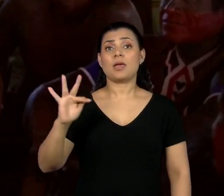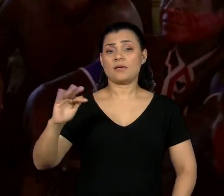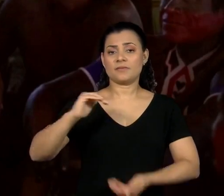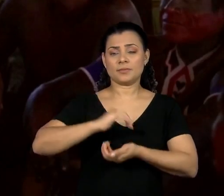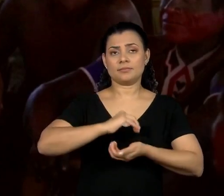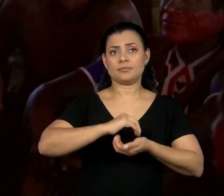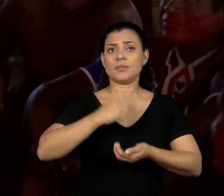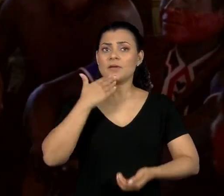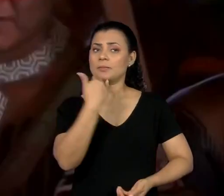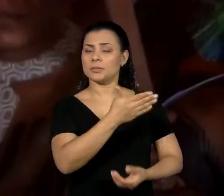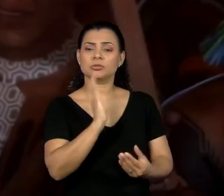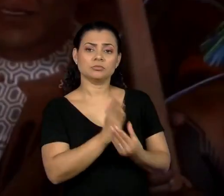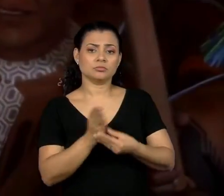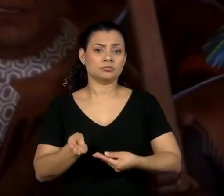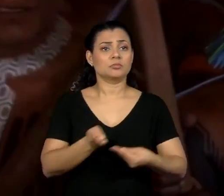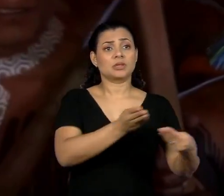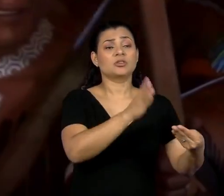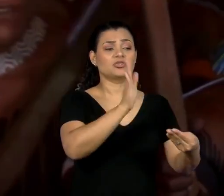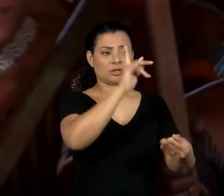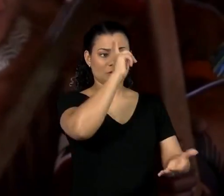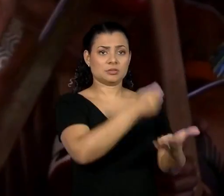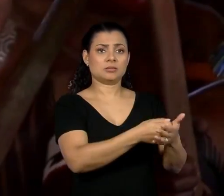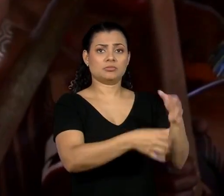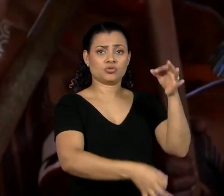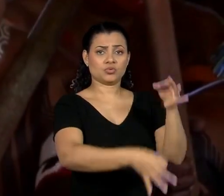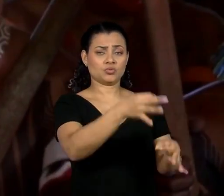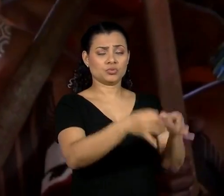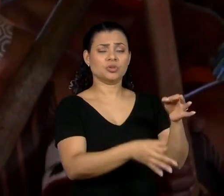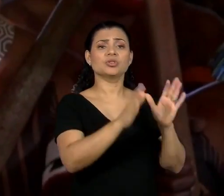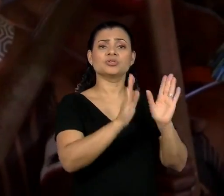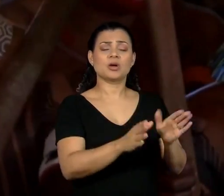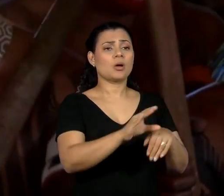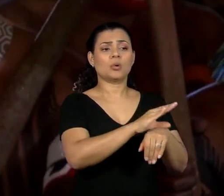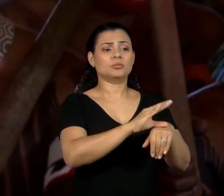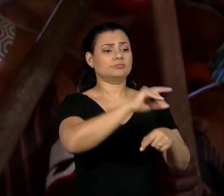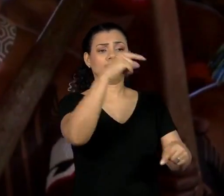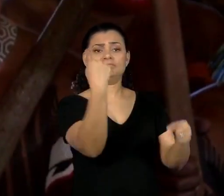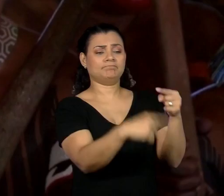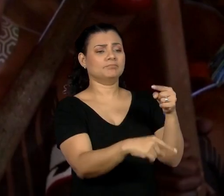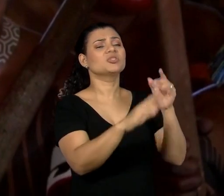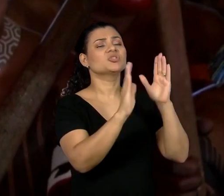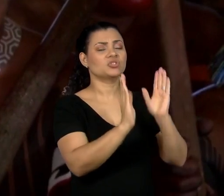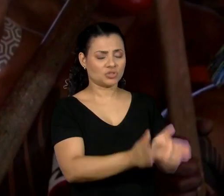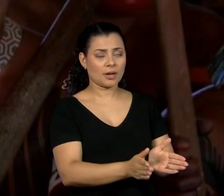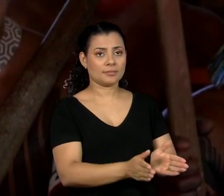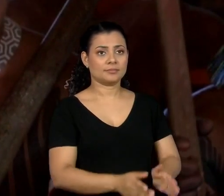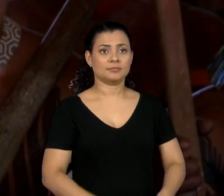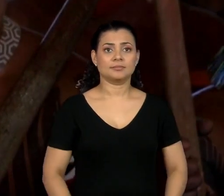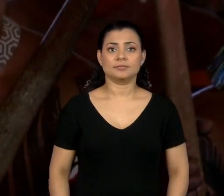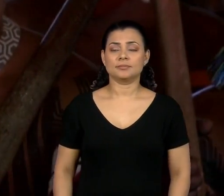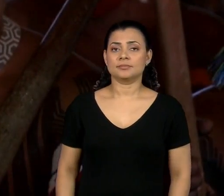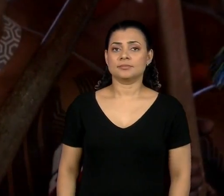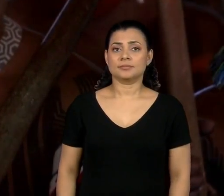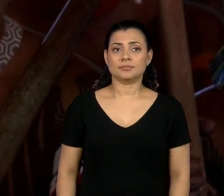Federal, que já tinha julgado a tese jurídica inconstitucional.